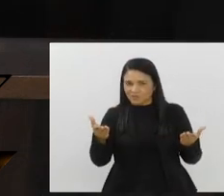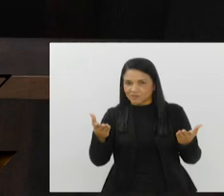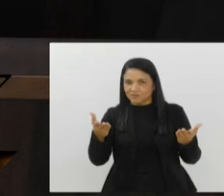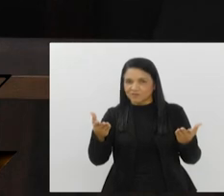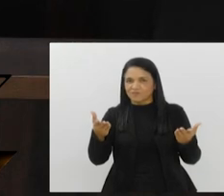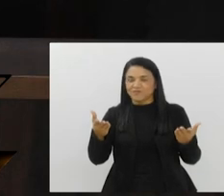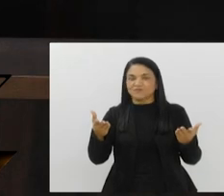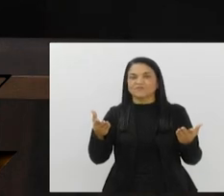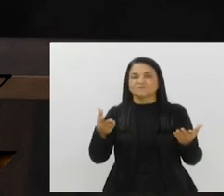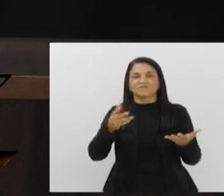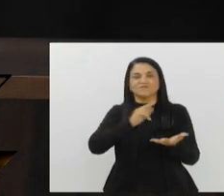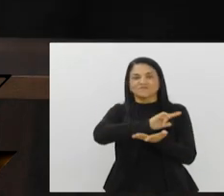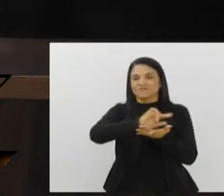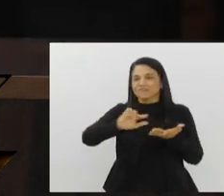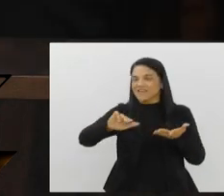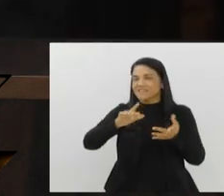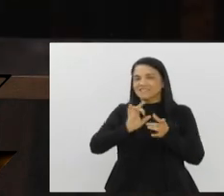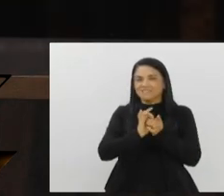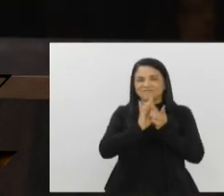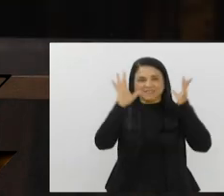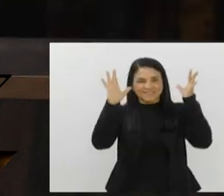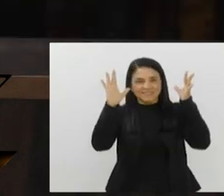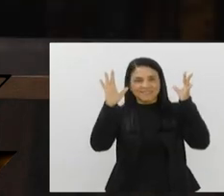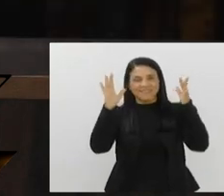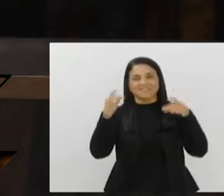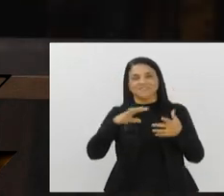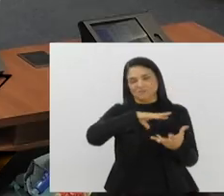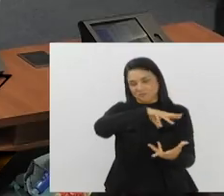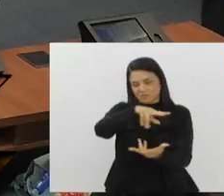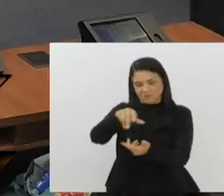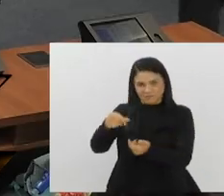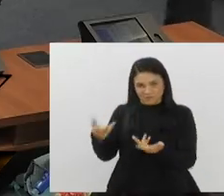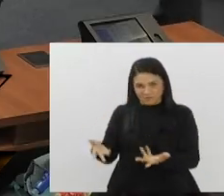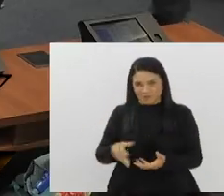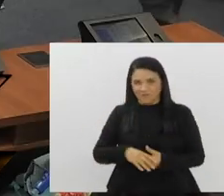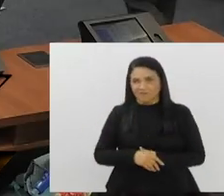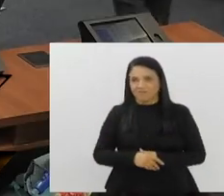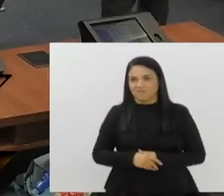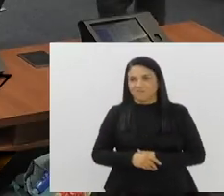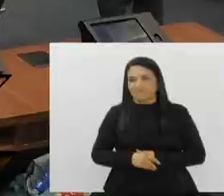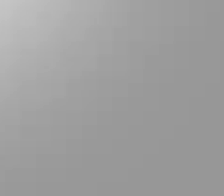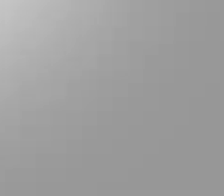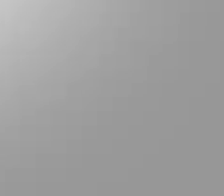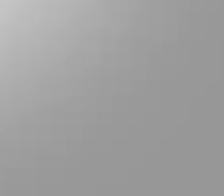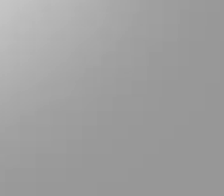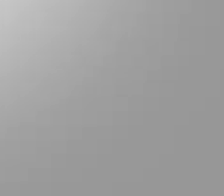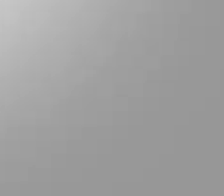biodiversas democráticas e planetárias n